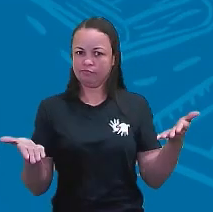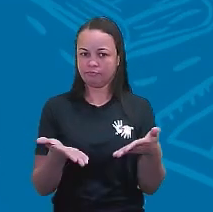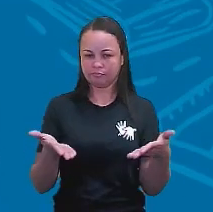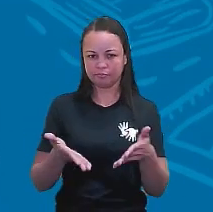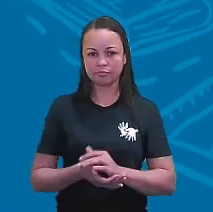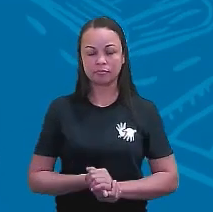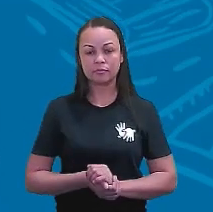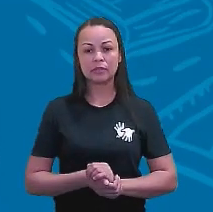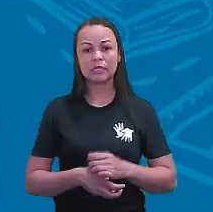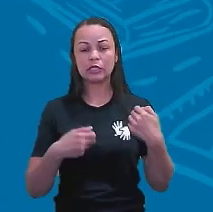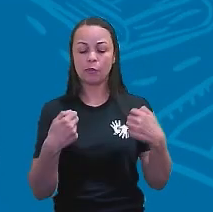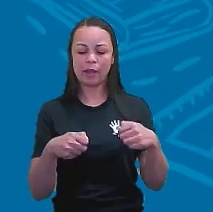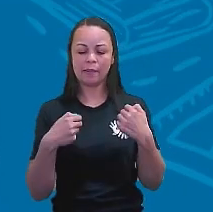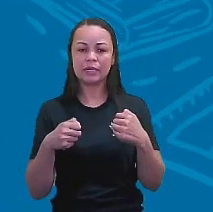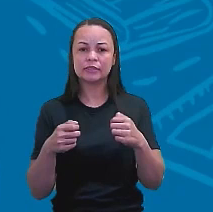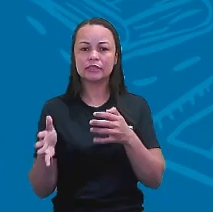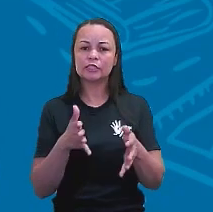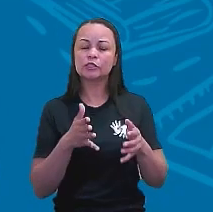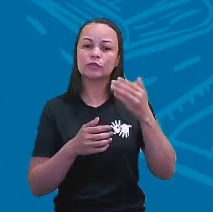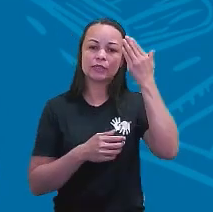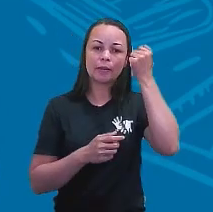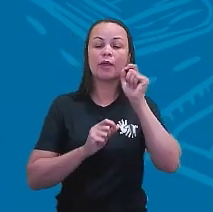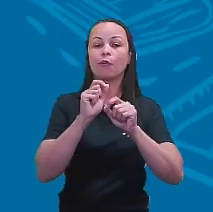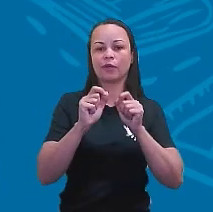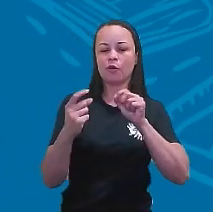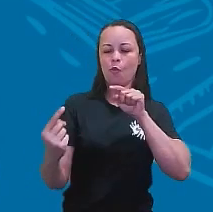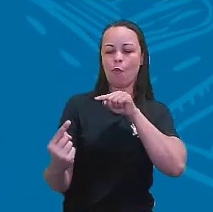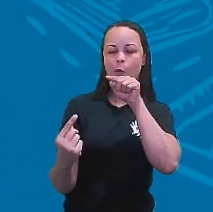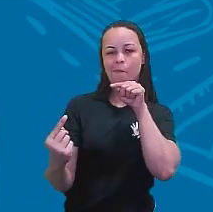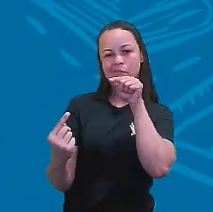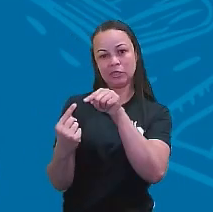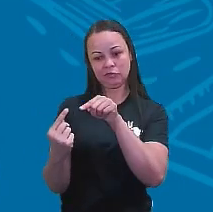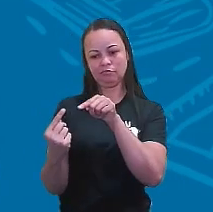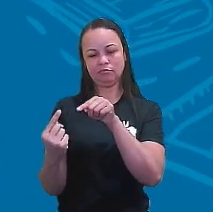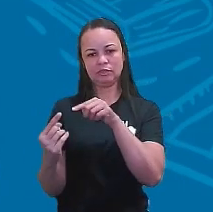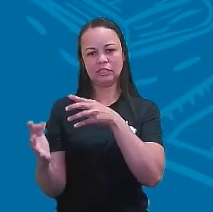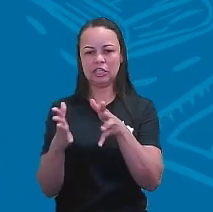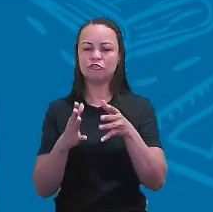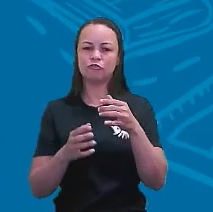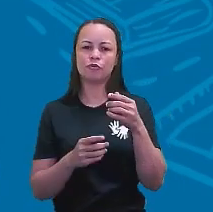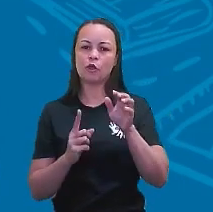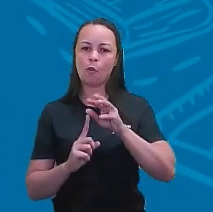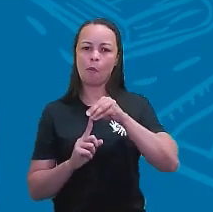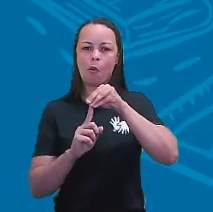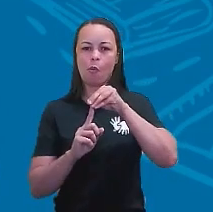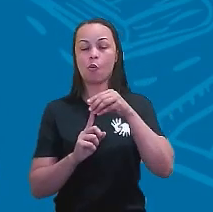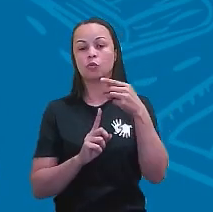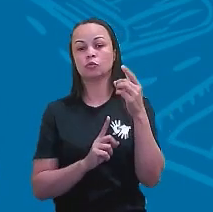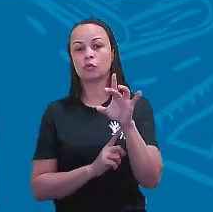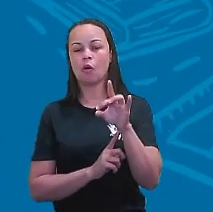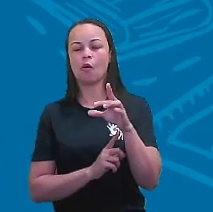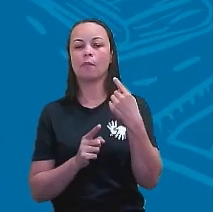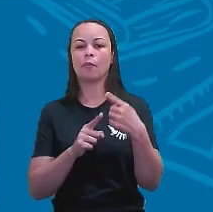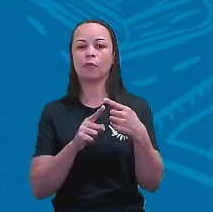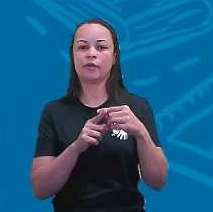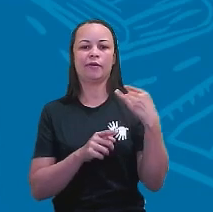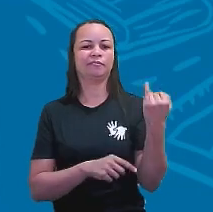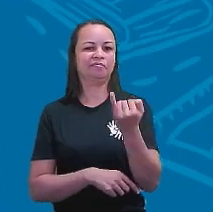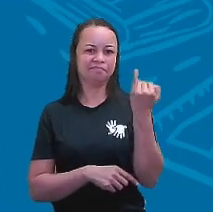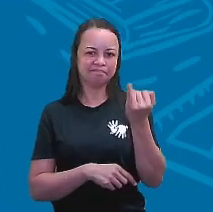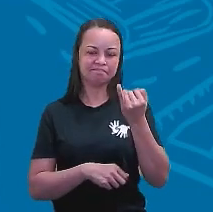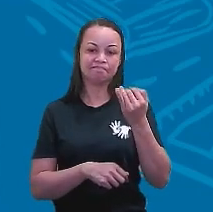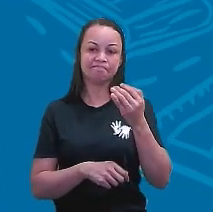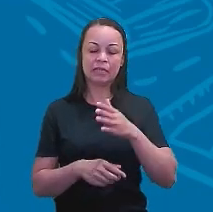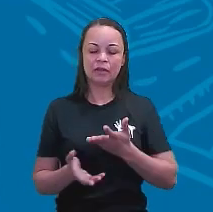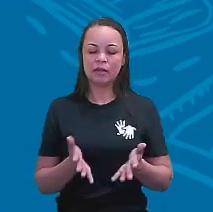a gente precisa também saber os objetivos, e aí eu destaquei apenas um e é super importante. Por quê? Hoje nós vamos